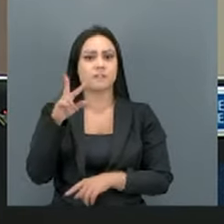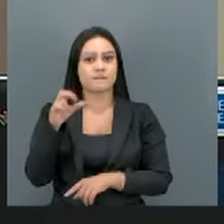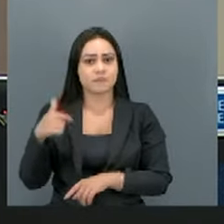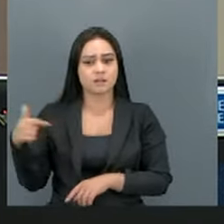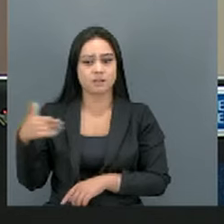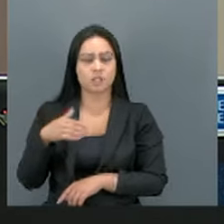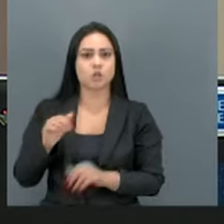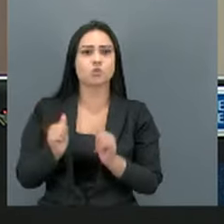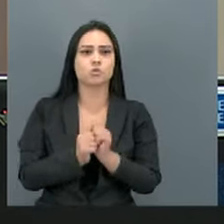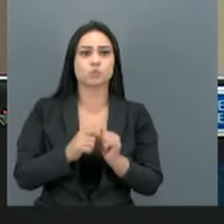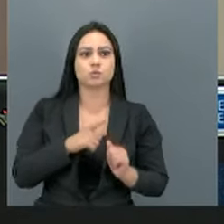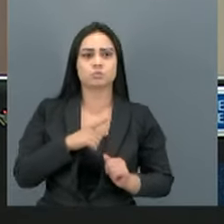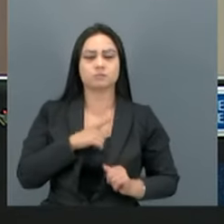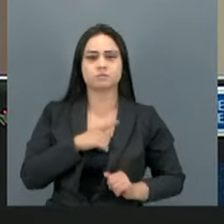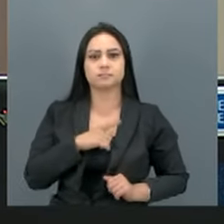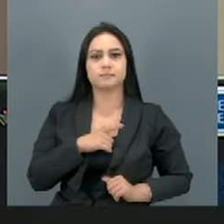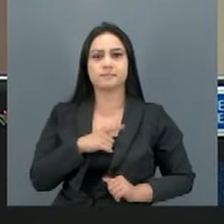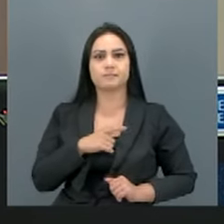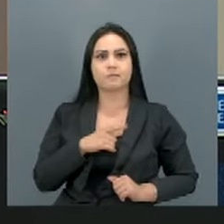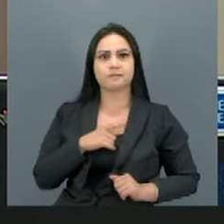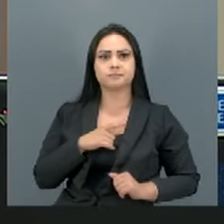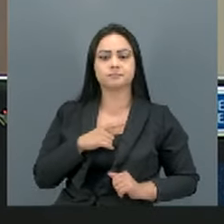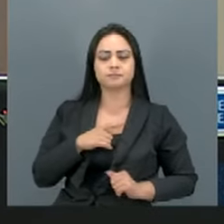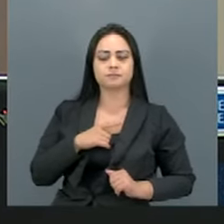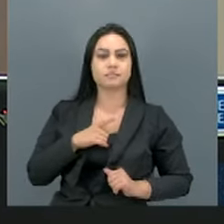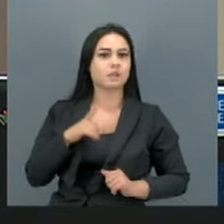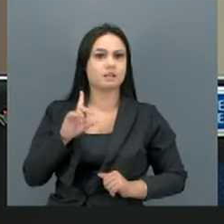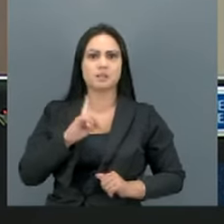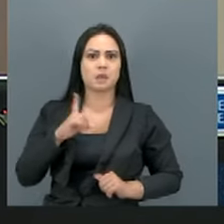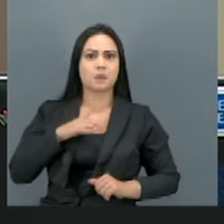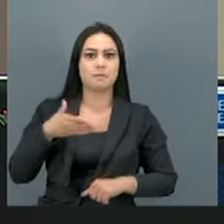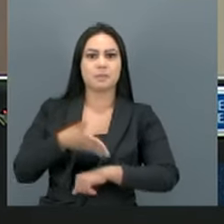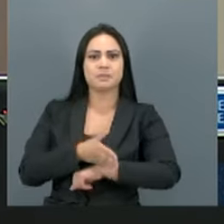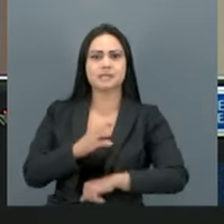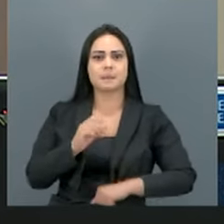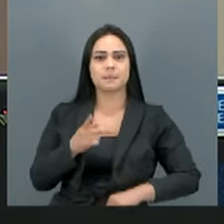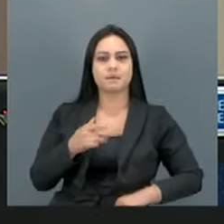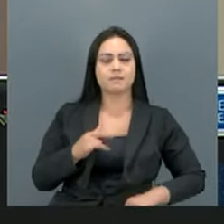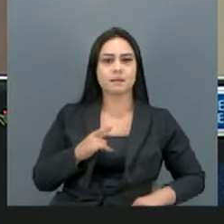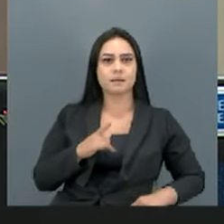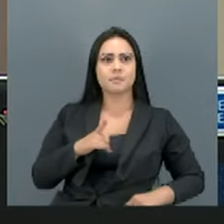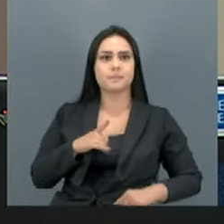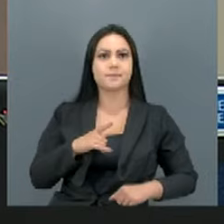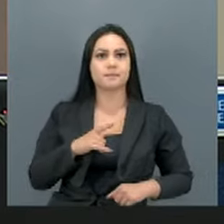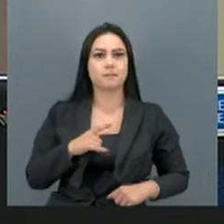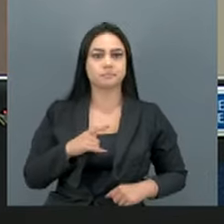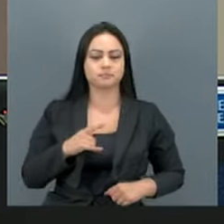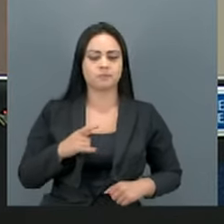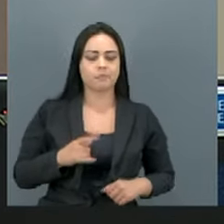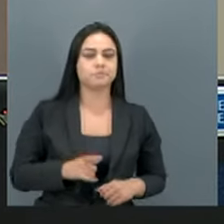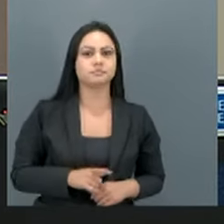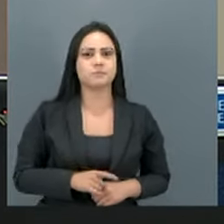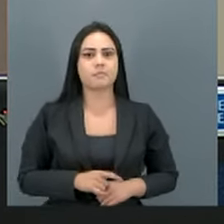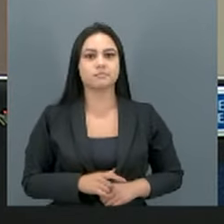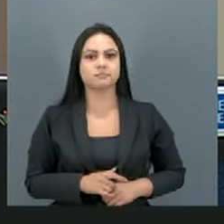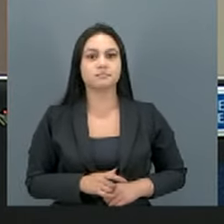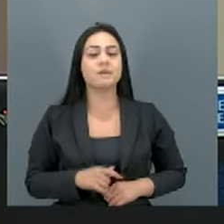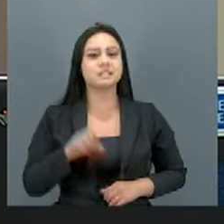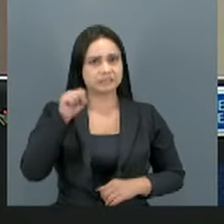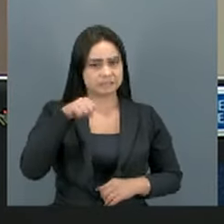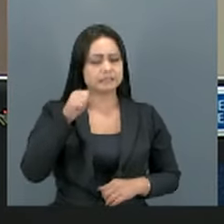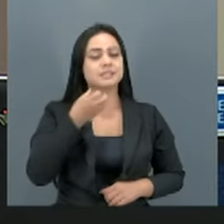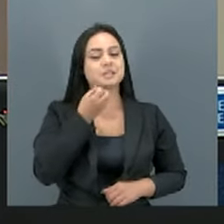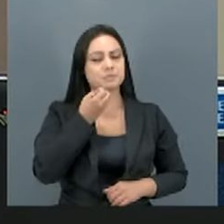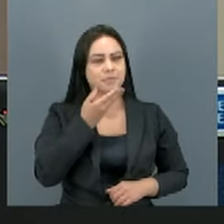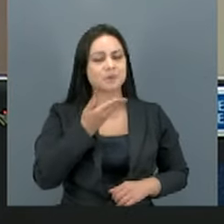conosco, agradecendo a presença dela, não é membro da CPI, mas... Ah, é membro? Ah, sim. Ah, sim. Que bom, foi agora